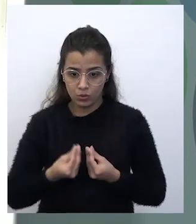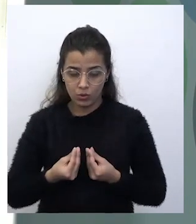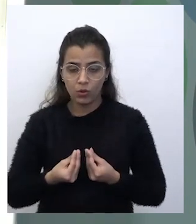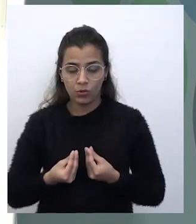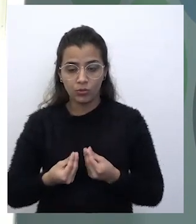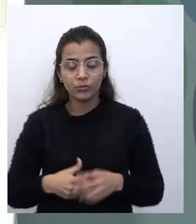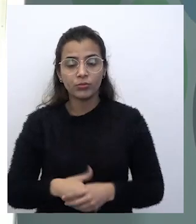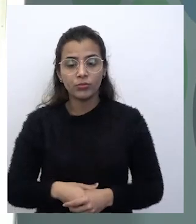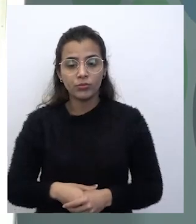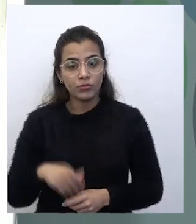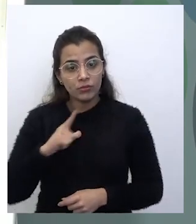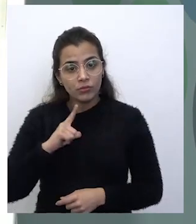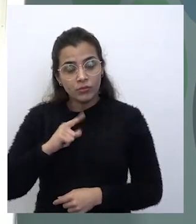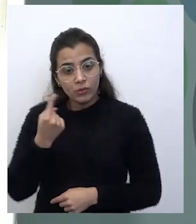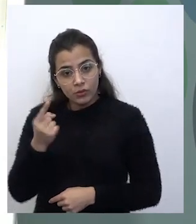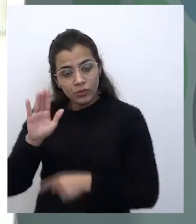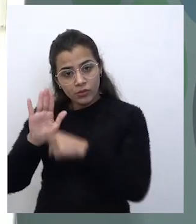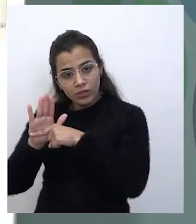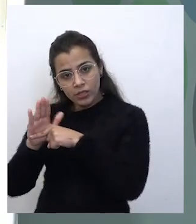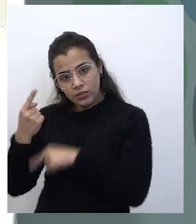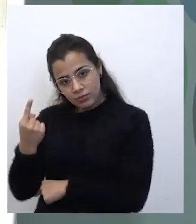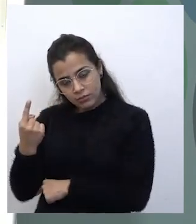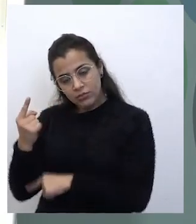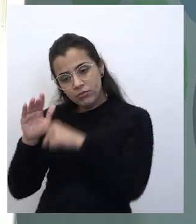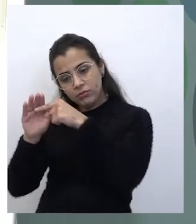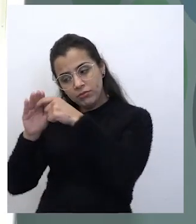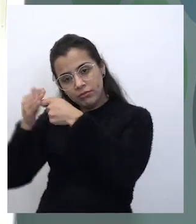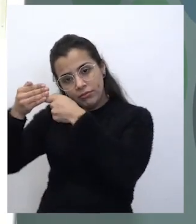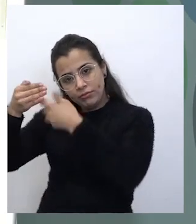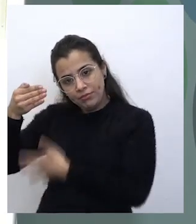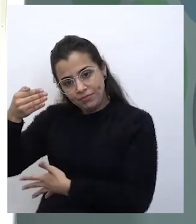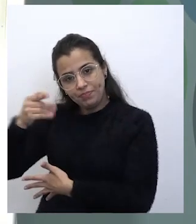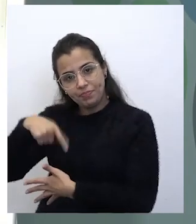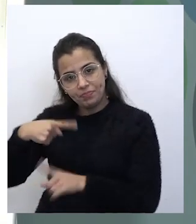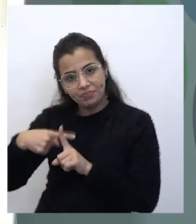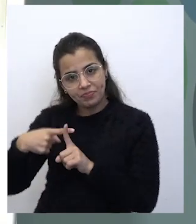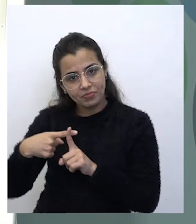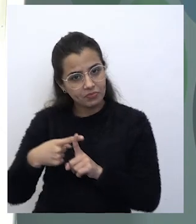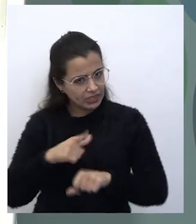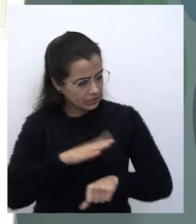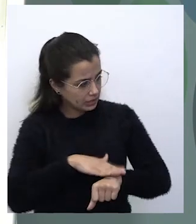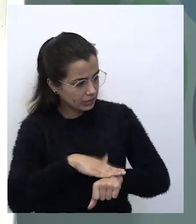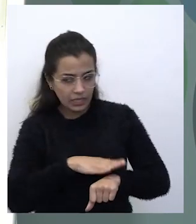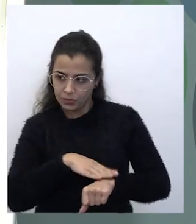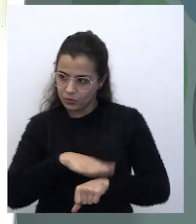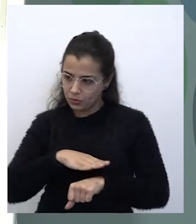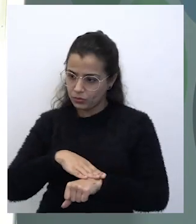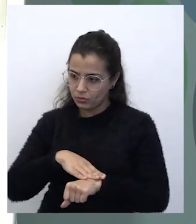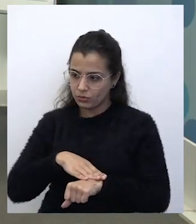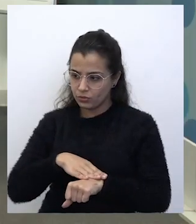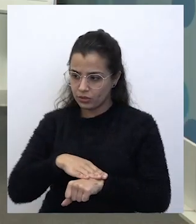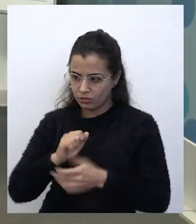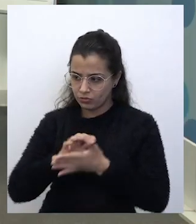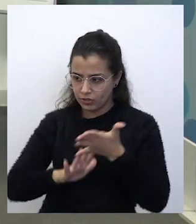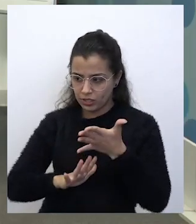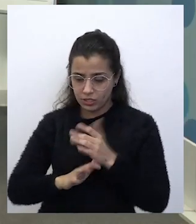números positivos, e a gente vai ter positivo e negativo. Professor Inês, vai dar tempo deles fazerem essa atividade? Professora Roberta, a gente